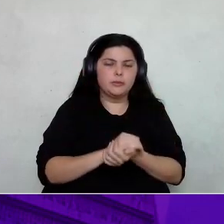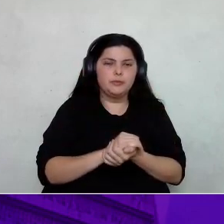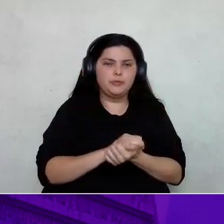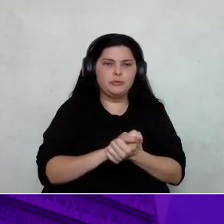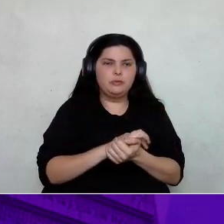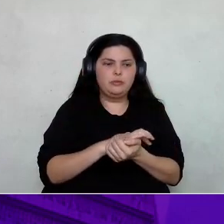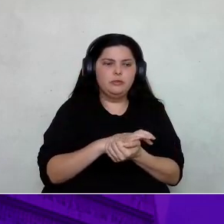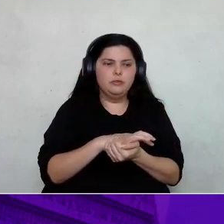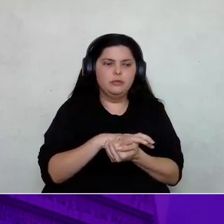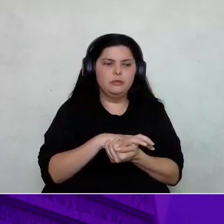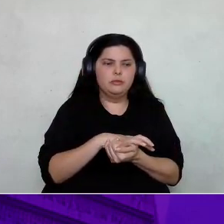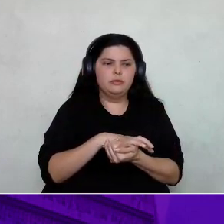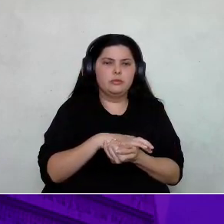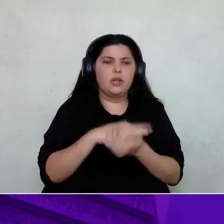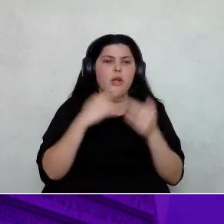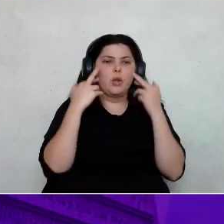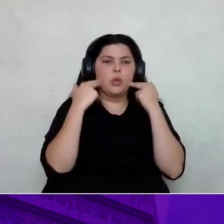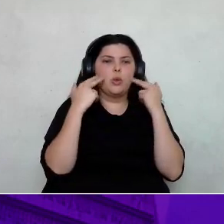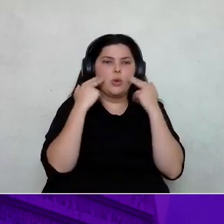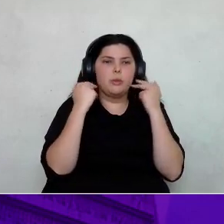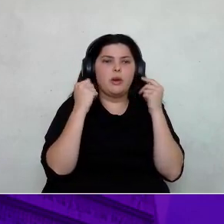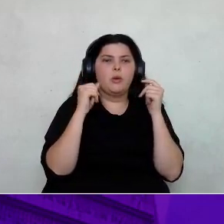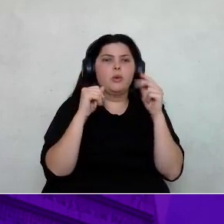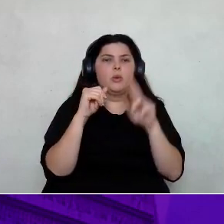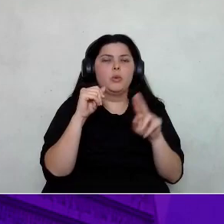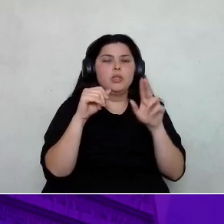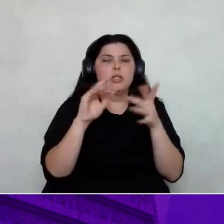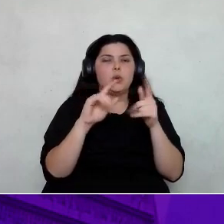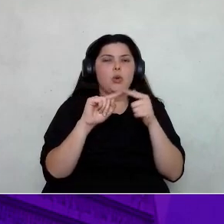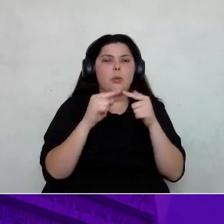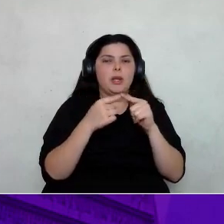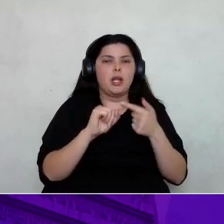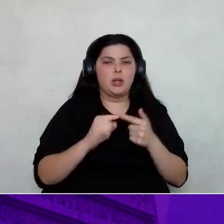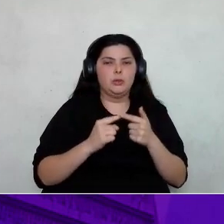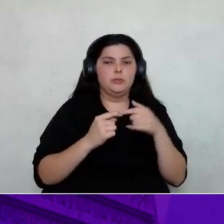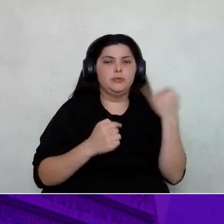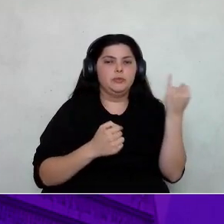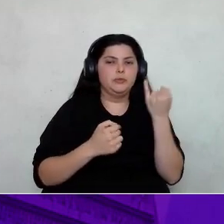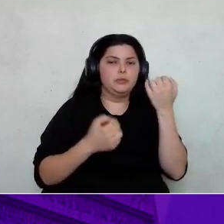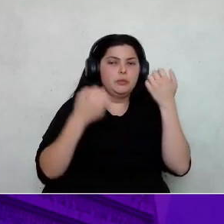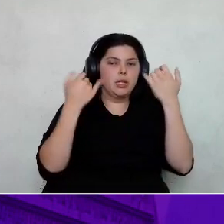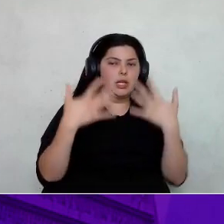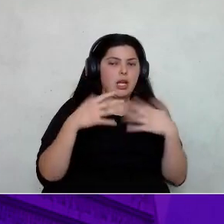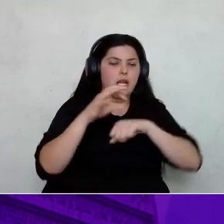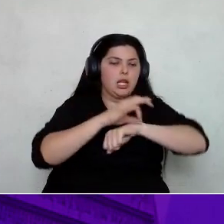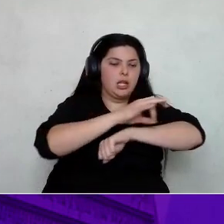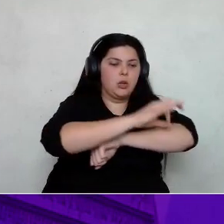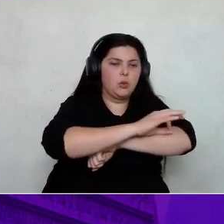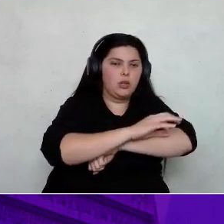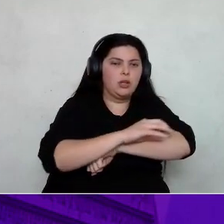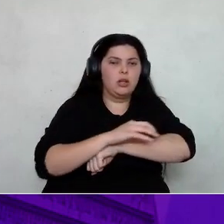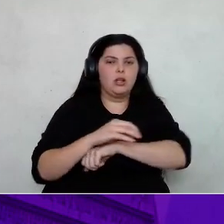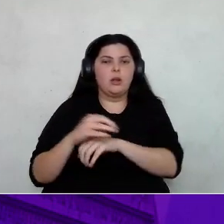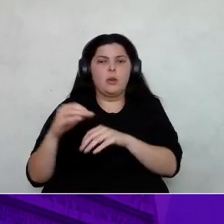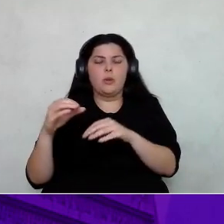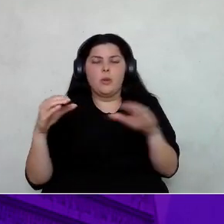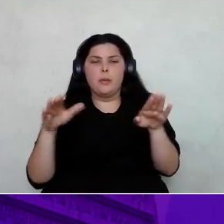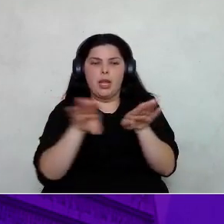É comum que a gente faça uso combinado. E aí é importante dizer que a arquitetura não é de um 8 ou 80. Você vai